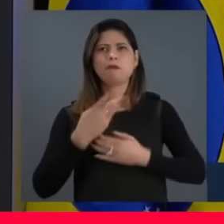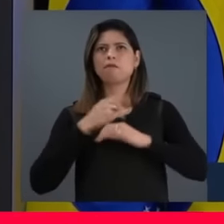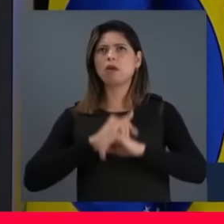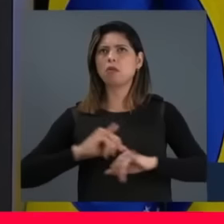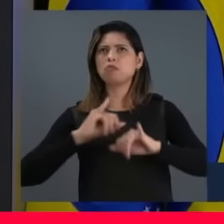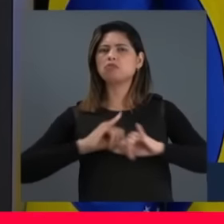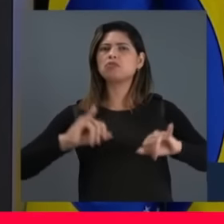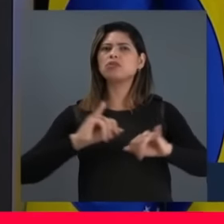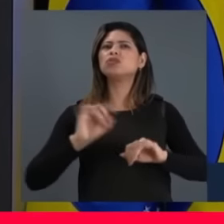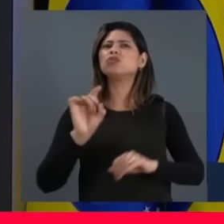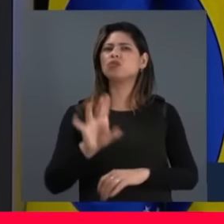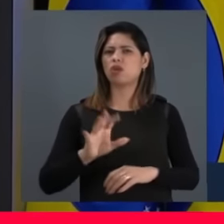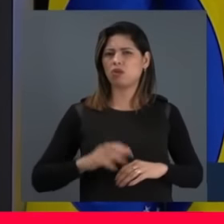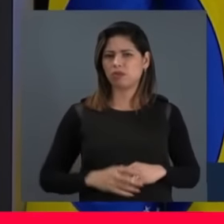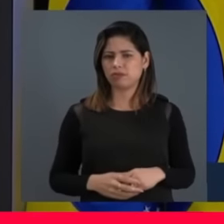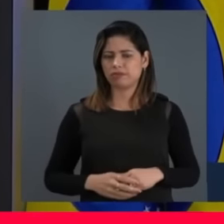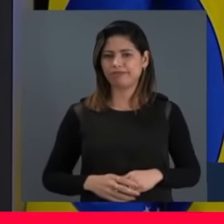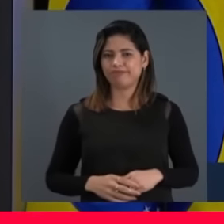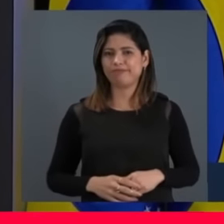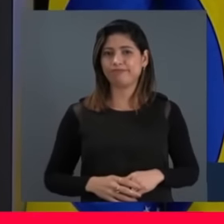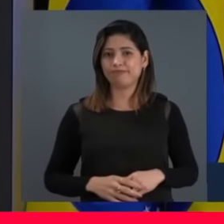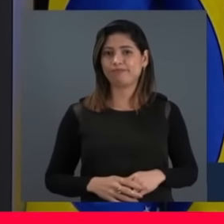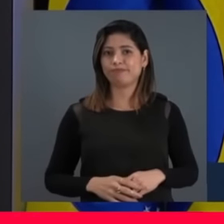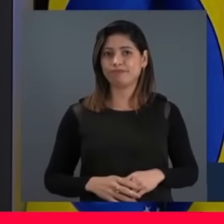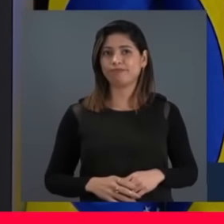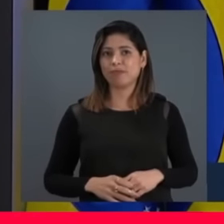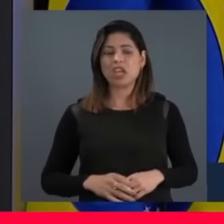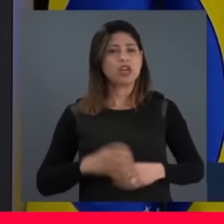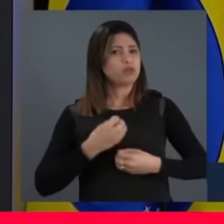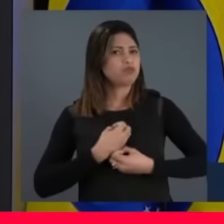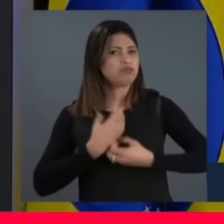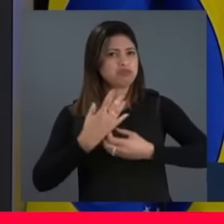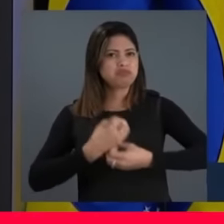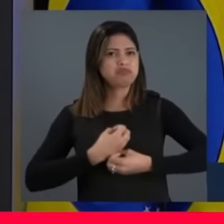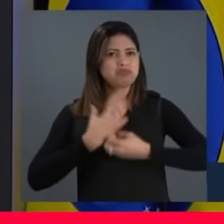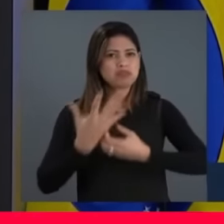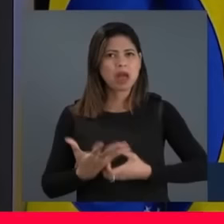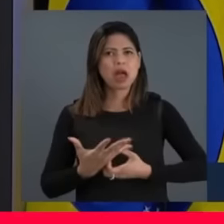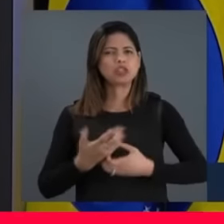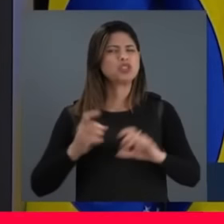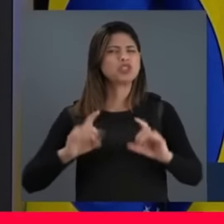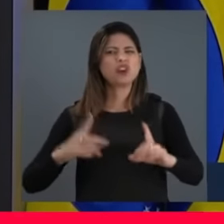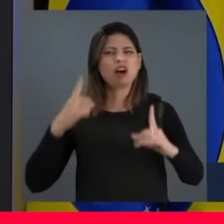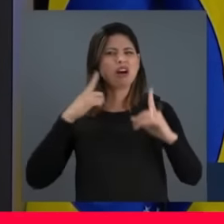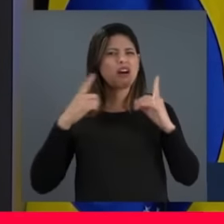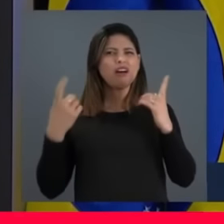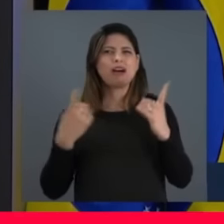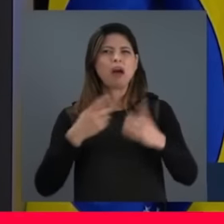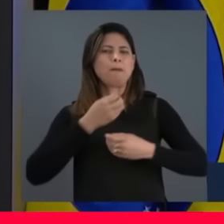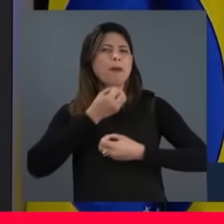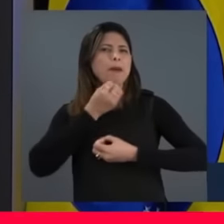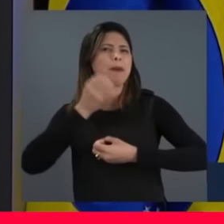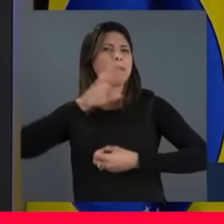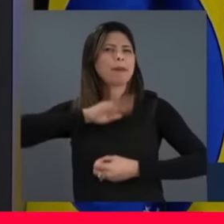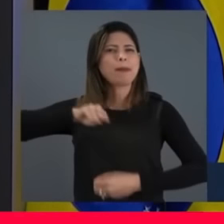apenas isso muito discurso muito barulho pouca